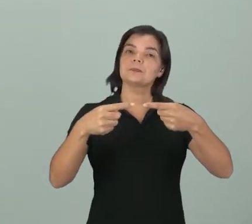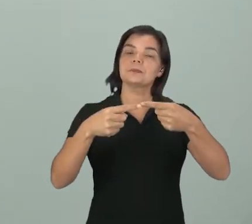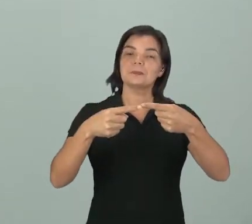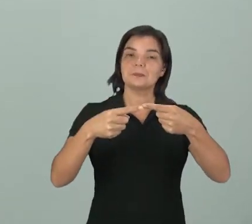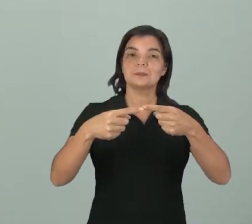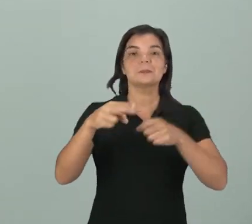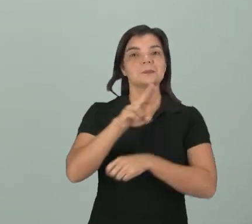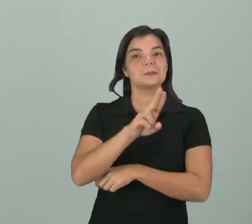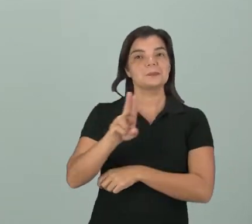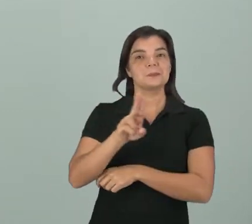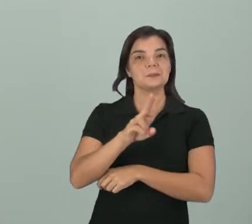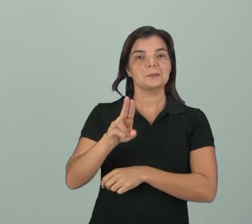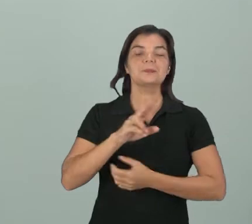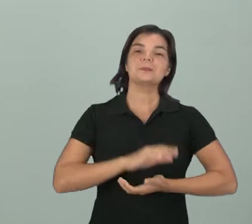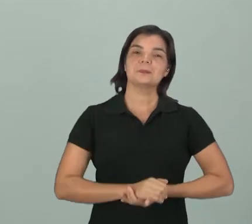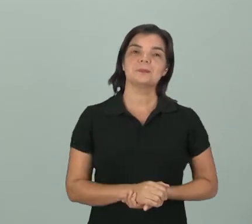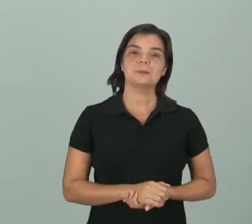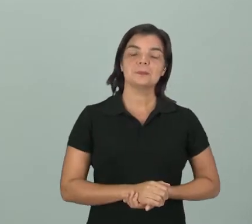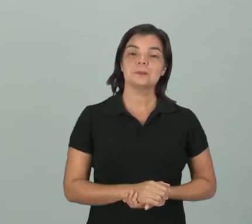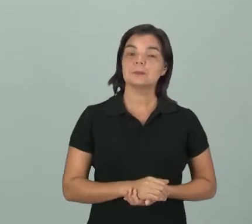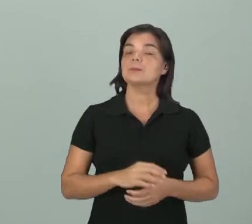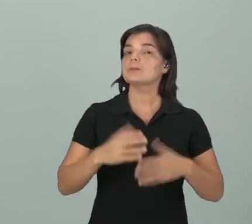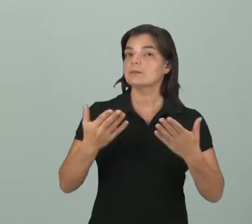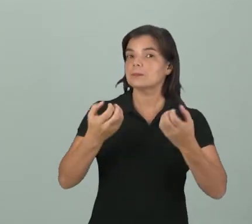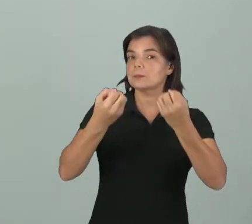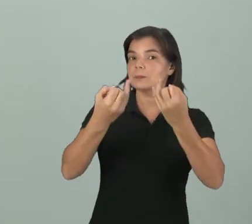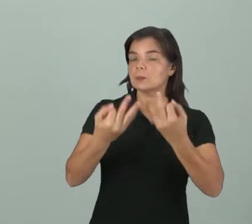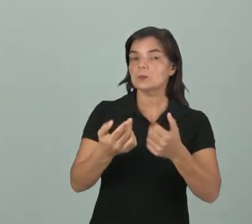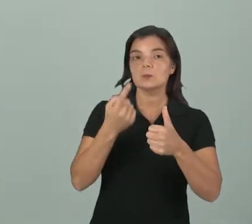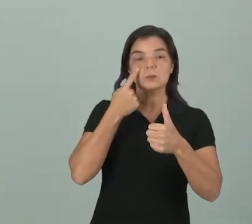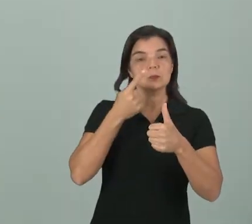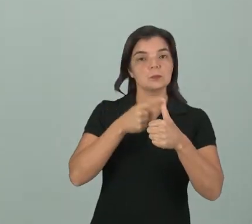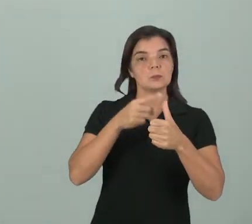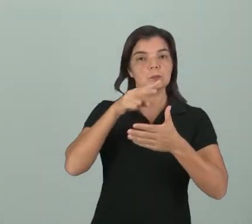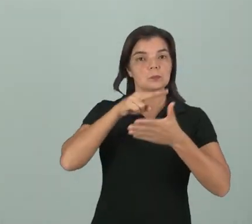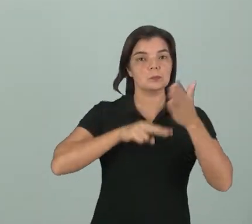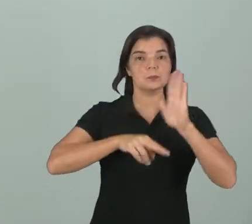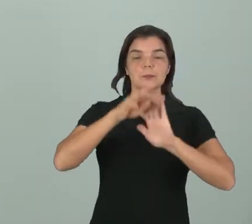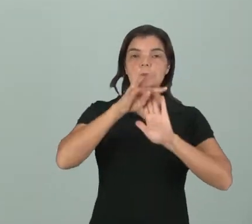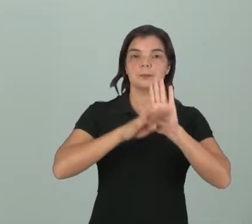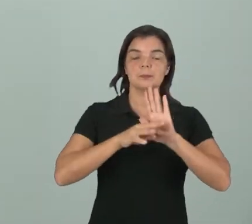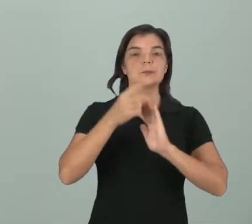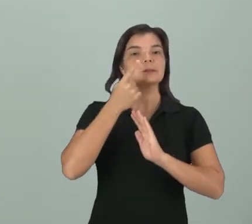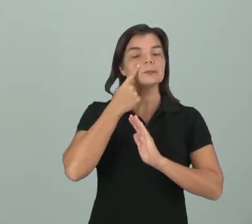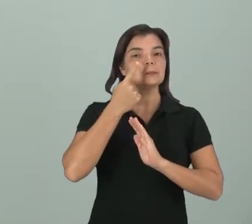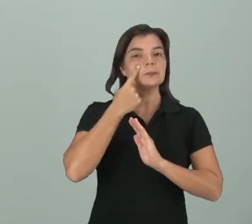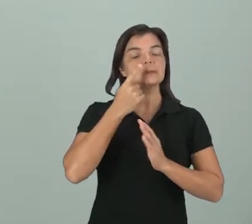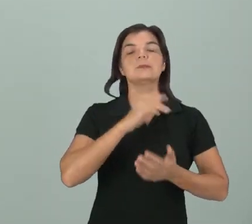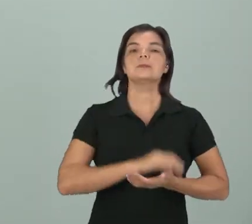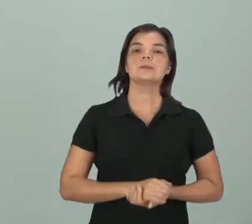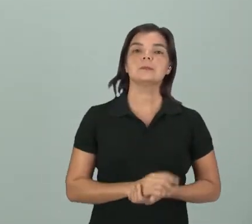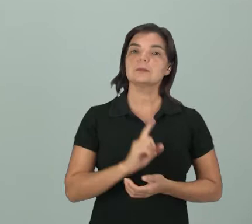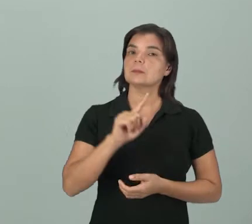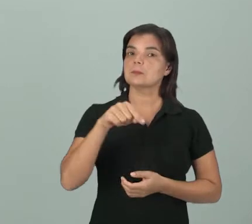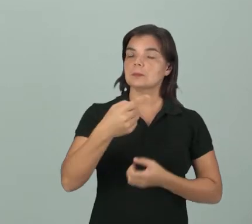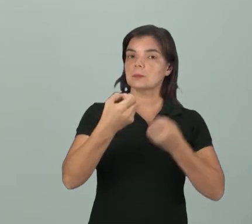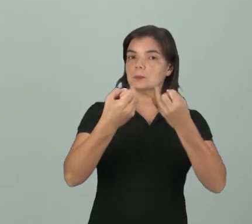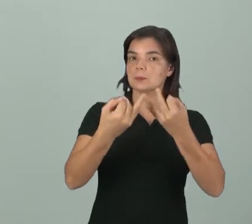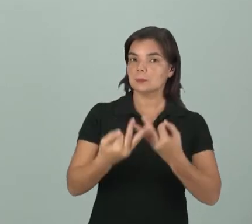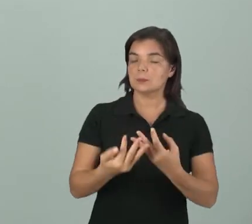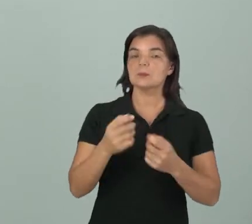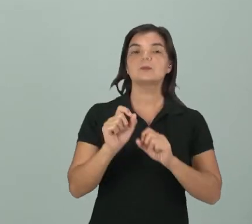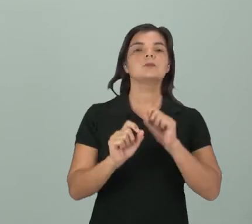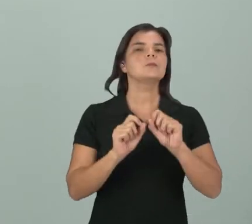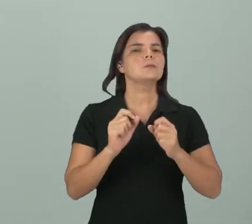concordância nominal. Primeiramente, vamos ler o trecho de um texto, para depois eu explicar